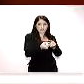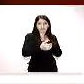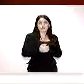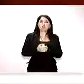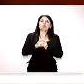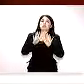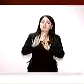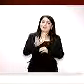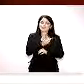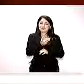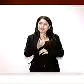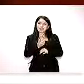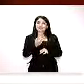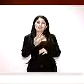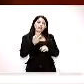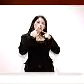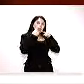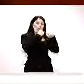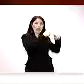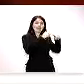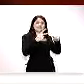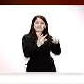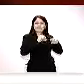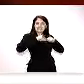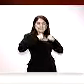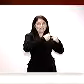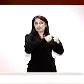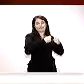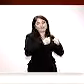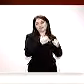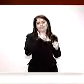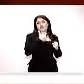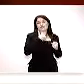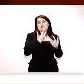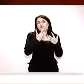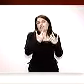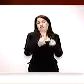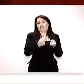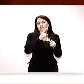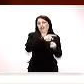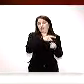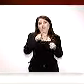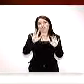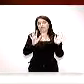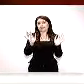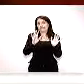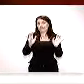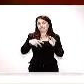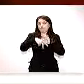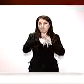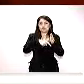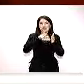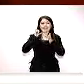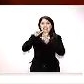recursais não foram capaz de afastar as regularidades apontadas nos respectivos autos tamp pouco os sólidos fundamentos